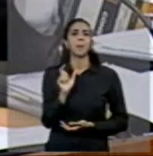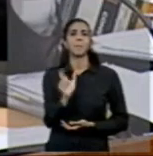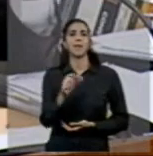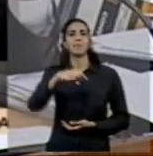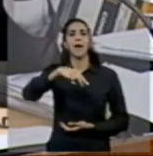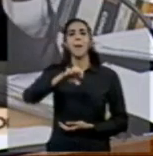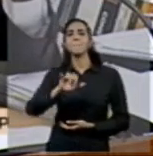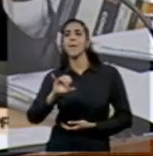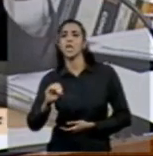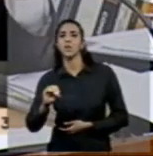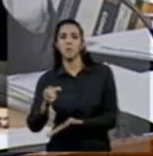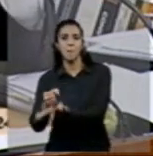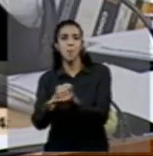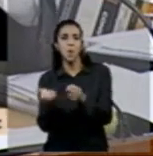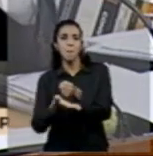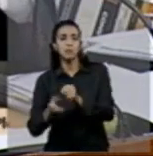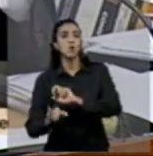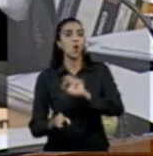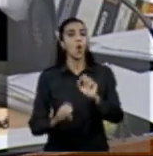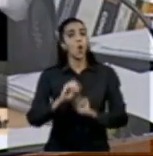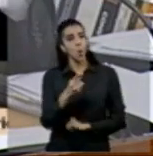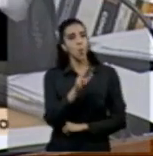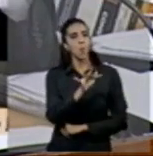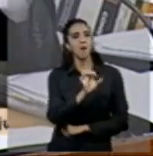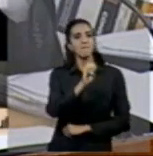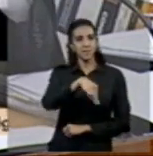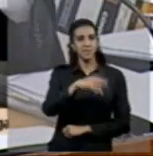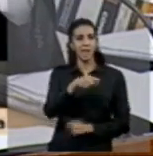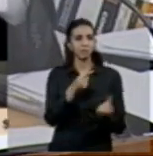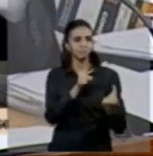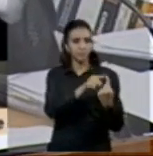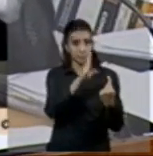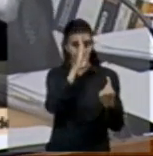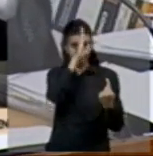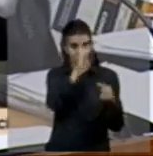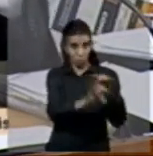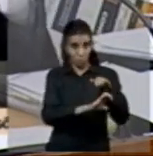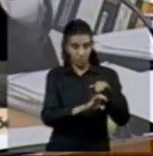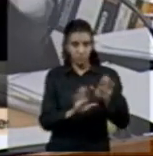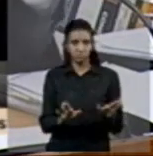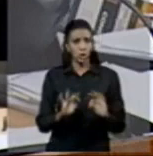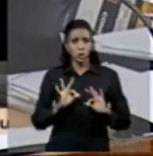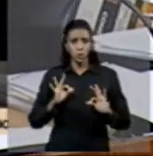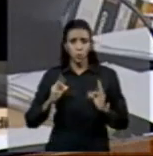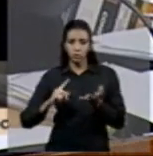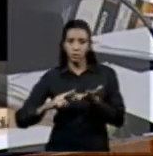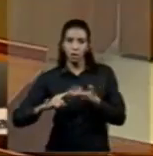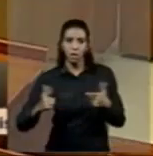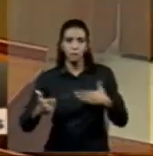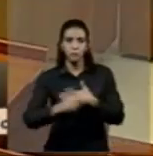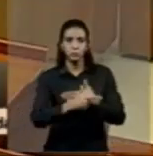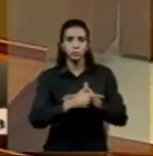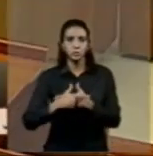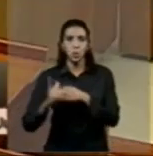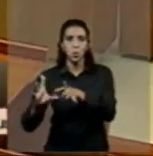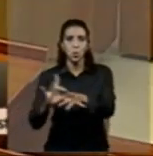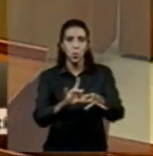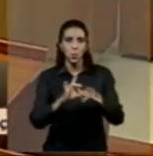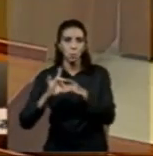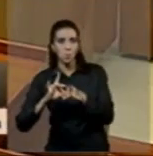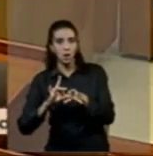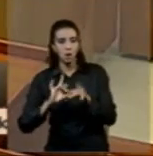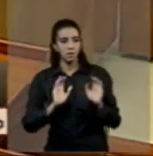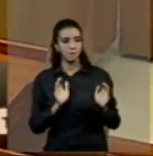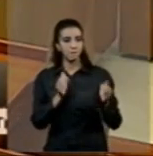meio, sejam classificadas como fim, todas elas se somam para, na verdade, realizar